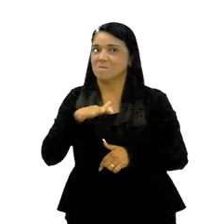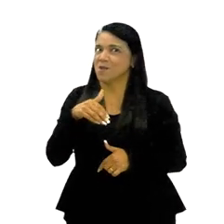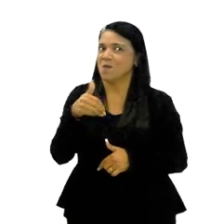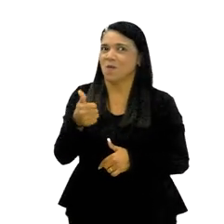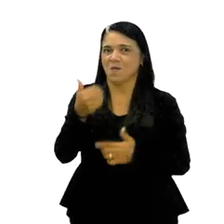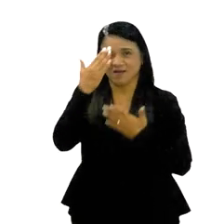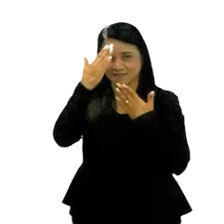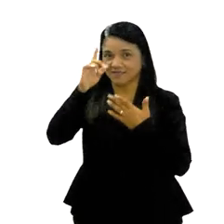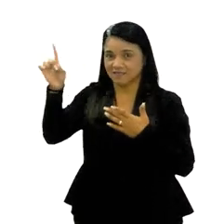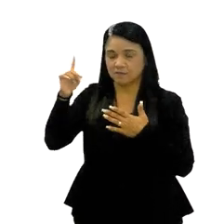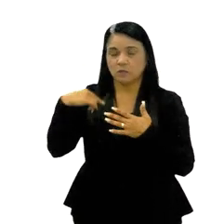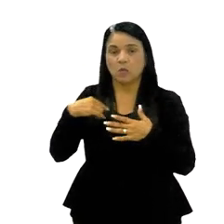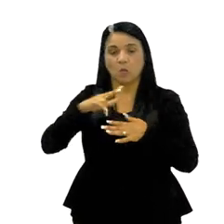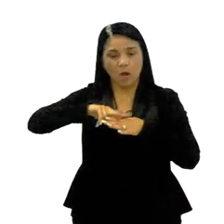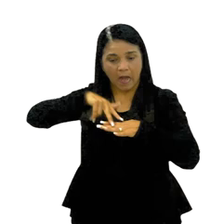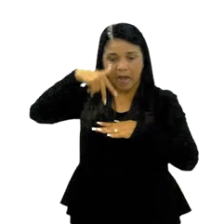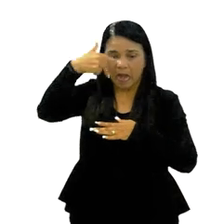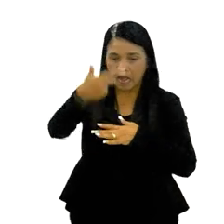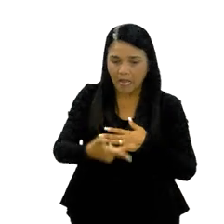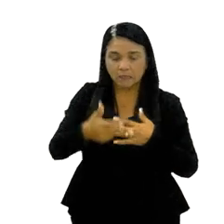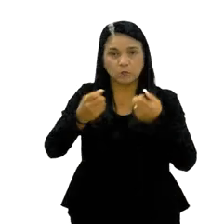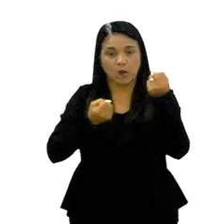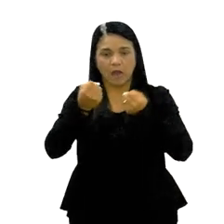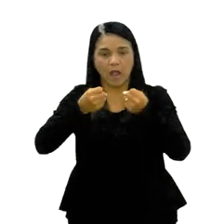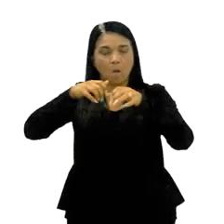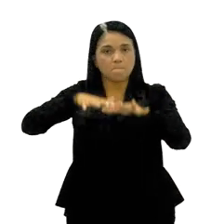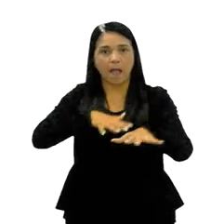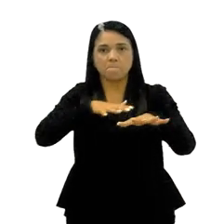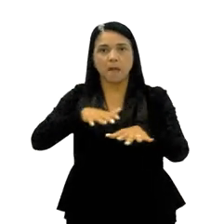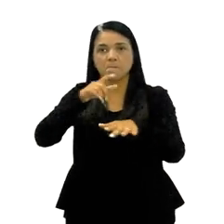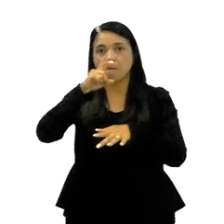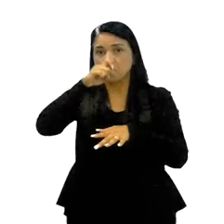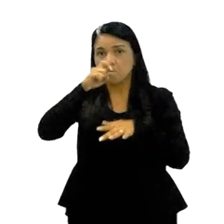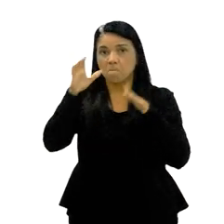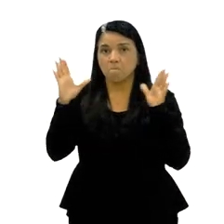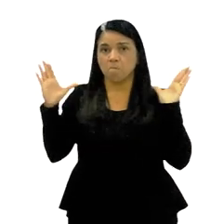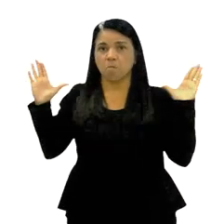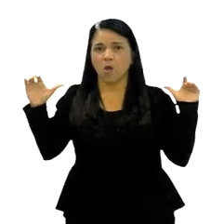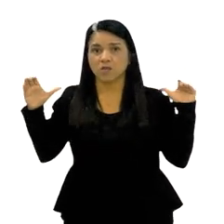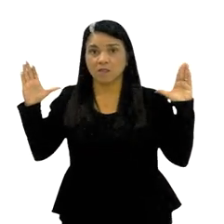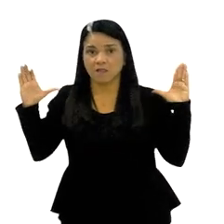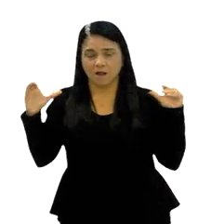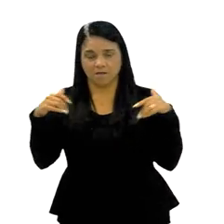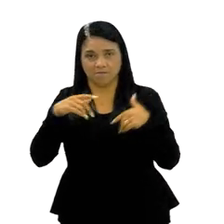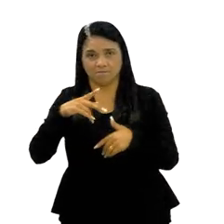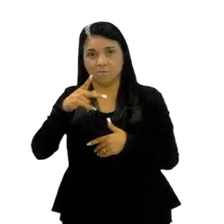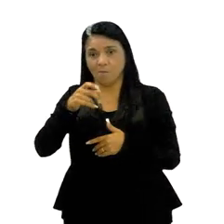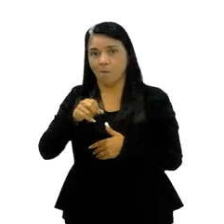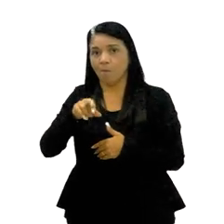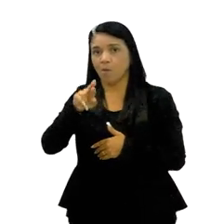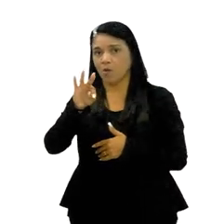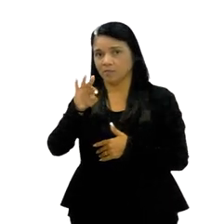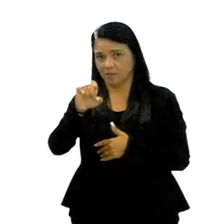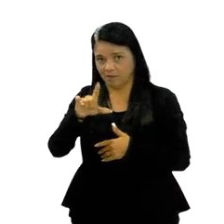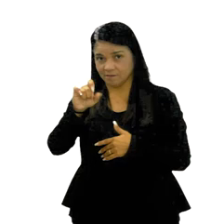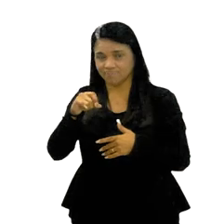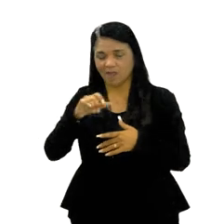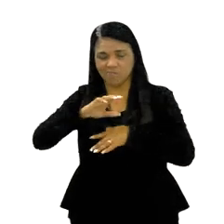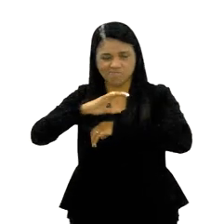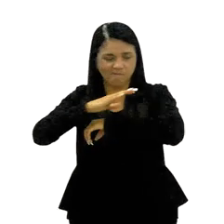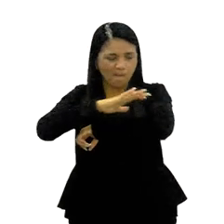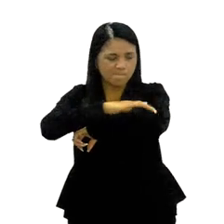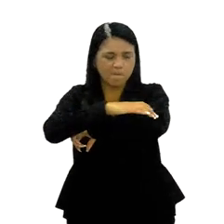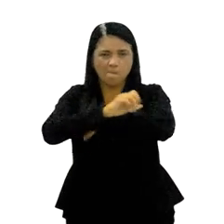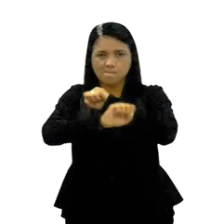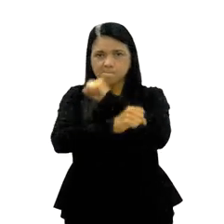graças a Deus, para melhor. Eu sofri um acidente caindo de um carro alegórico da Portela. Olha só. E aí fraturei o cotovelo e isso meio que mudou a minha